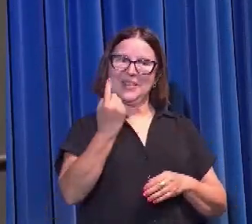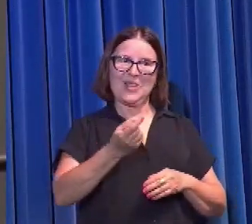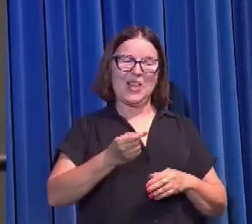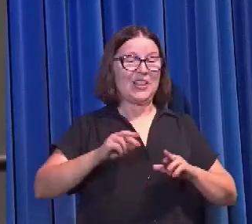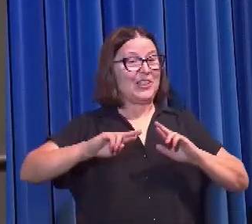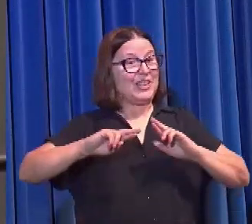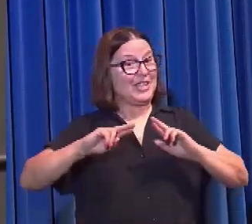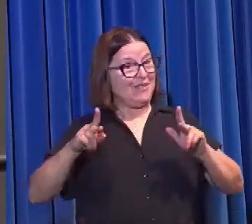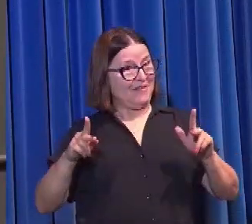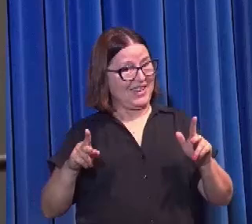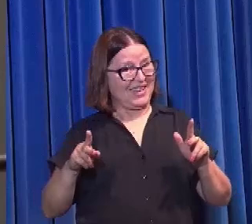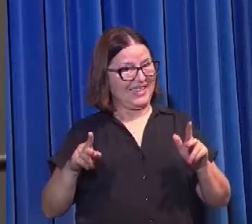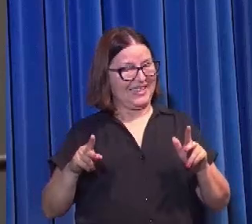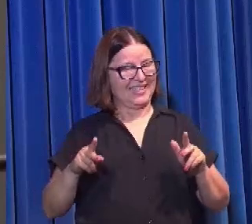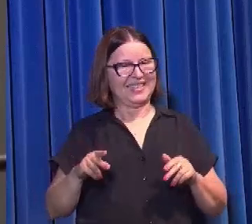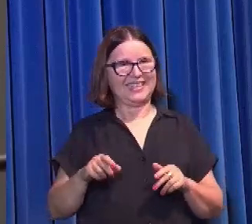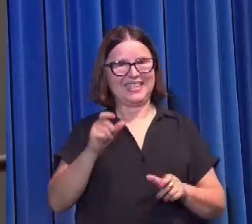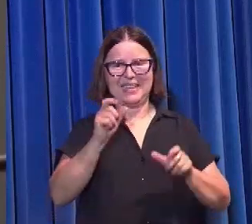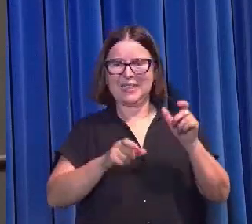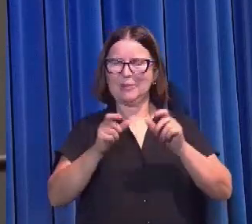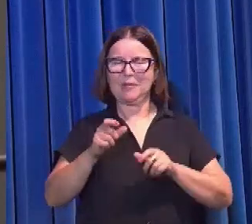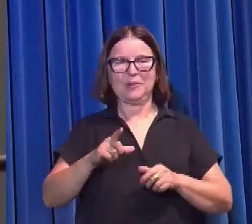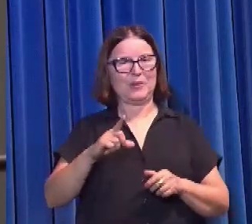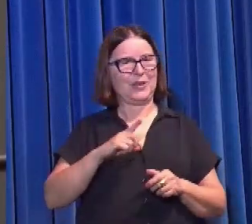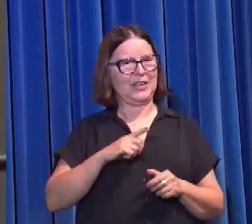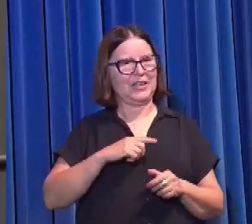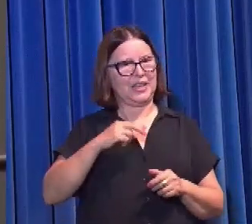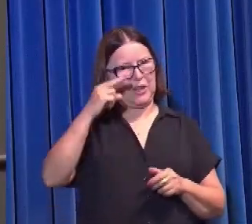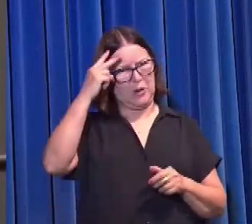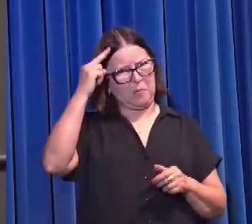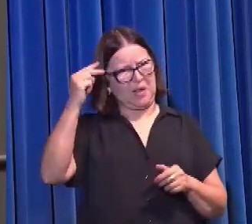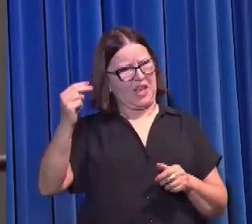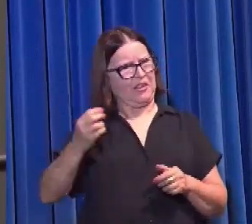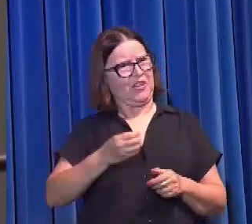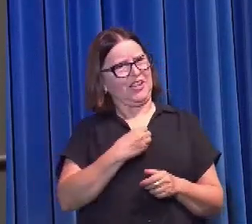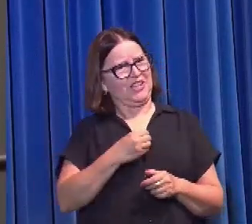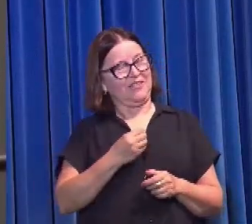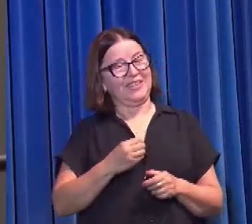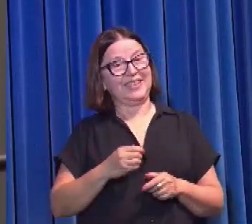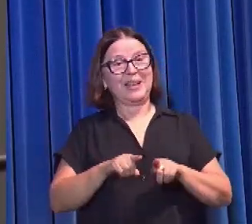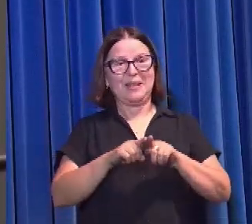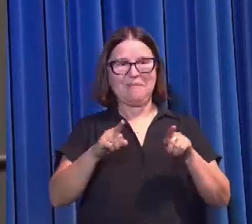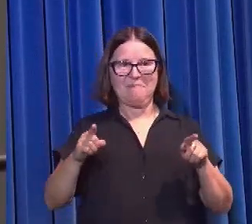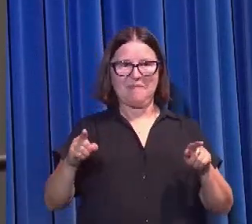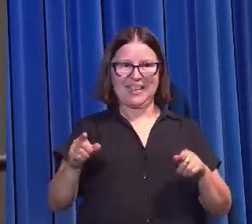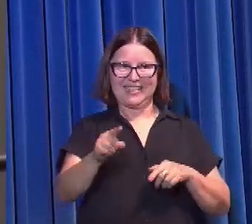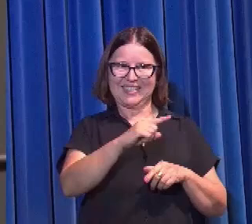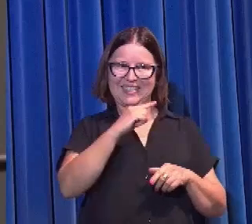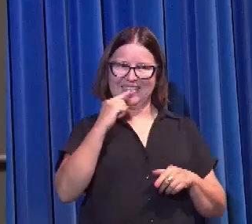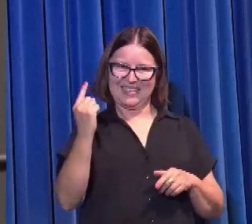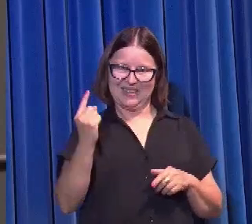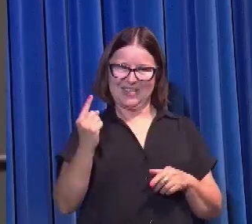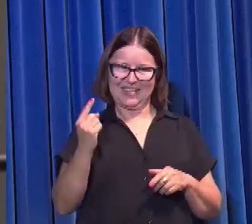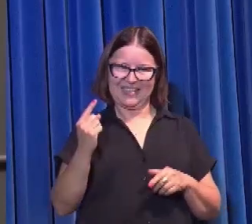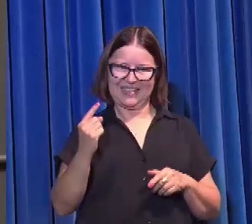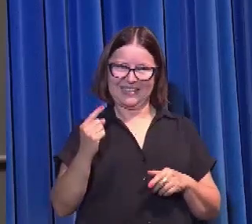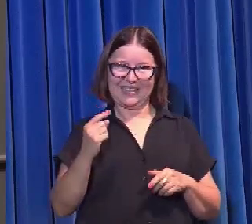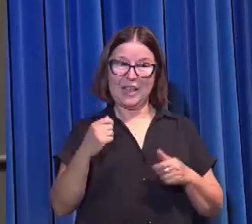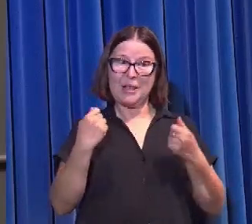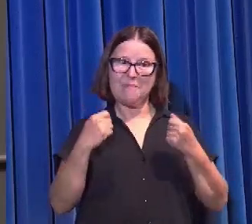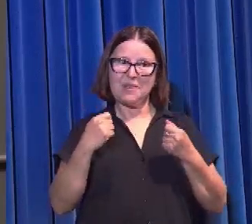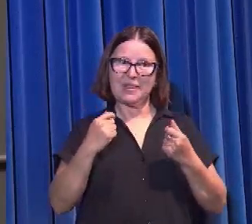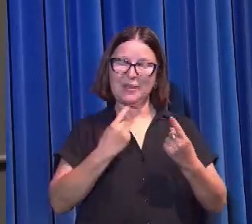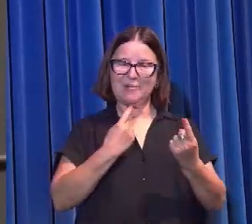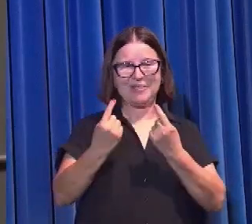a sua história, o seu temperamento. Mas nós somos interdependentes entre nós. Pensa em